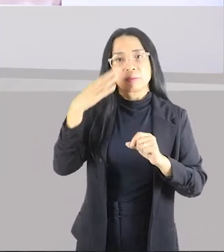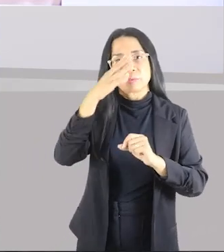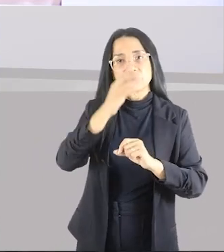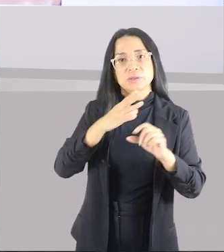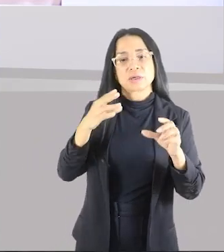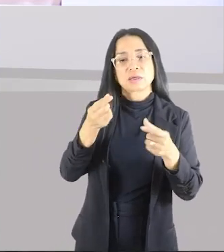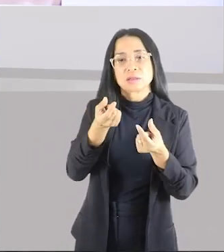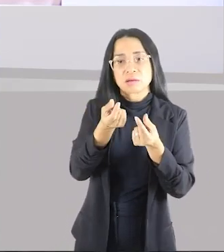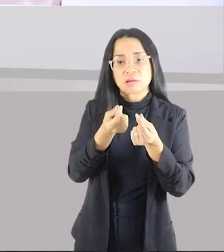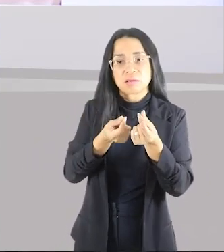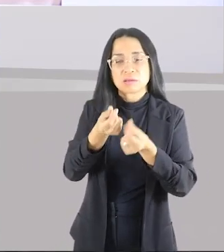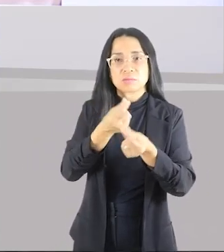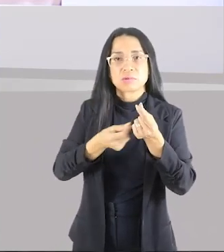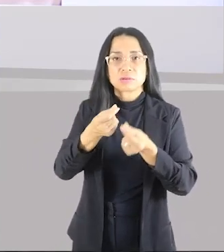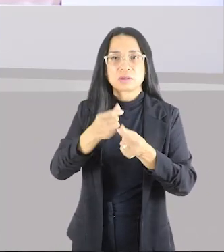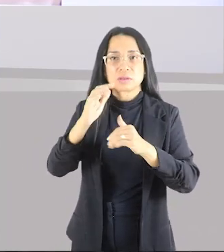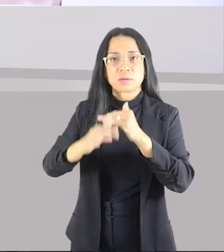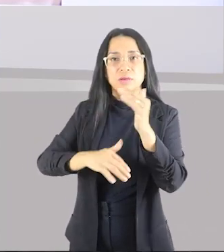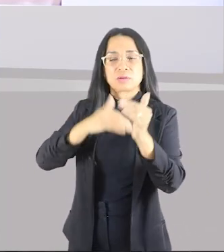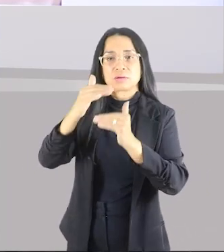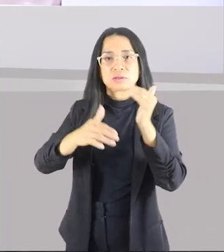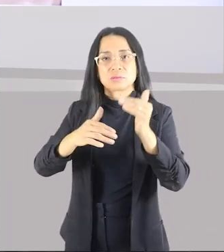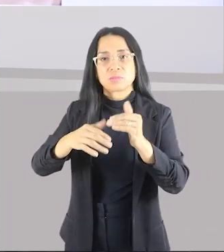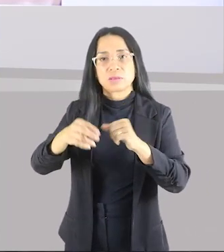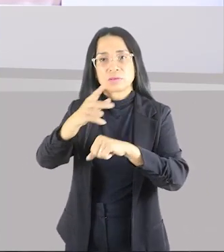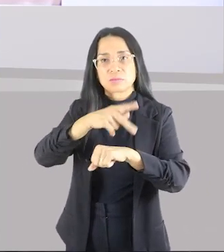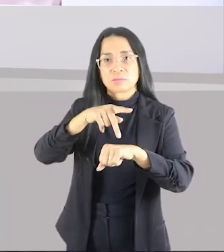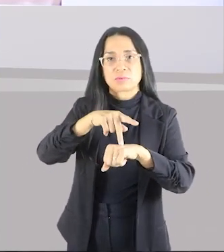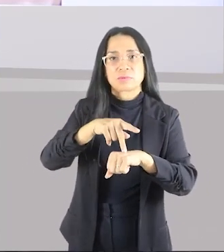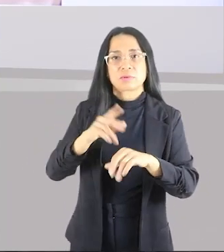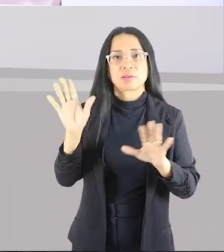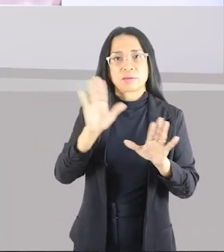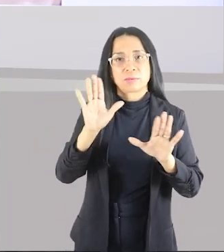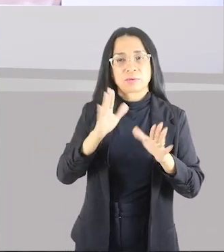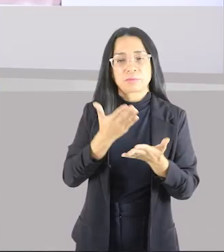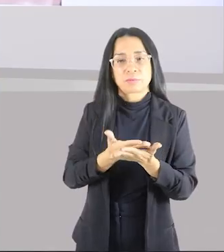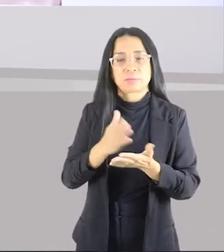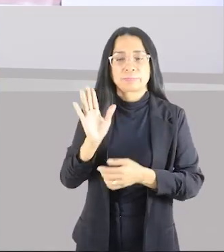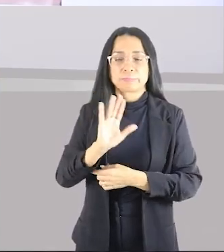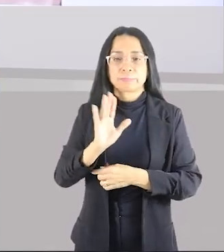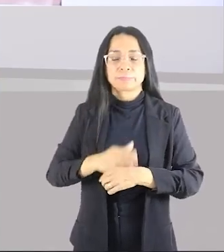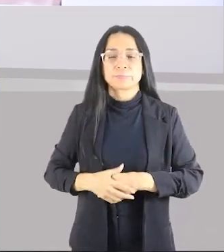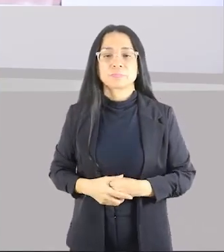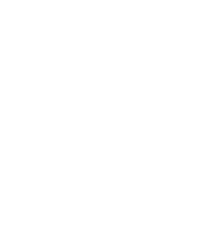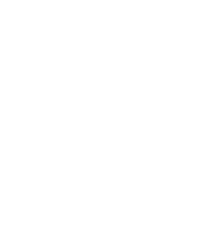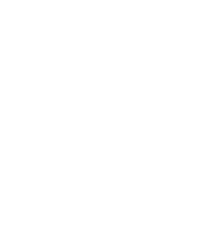rentabilizadas para o crescimento e desenvolvimento da nação. Até a próxima. Tchau, tchau.